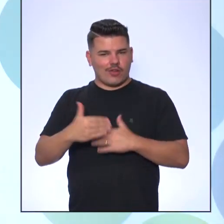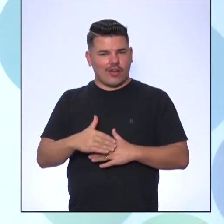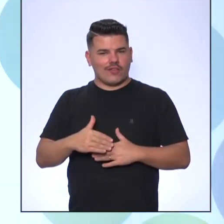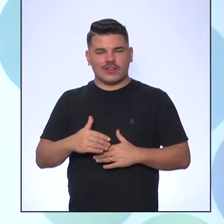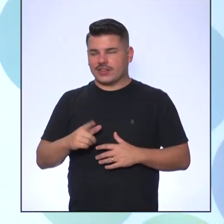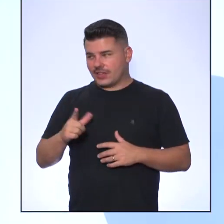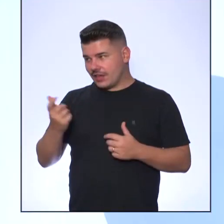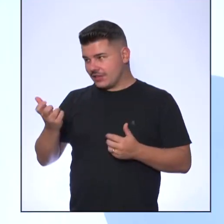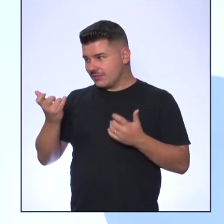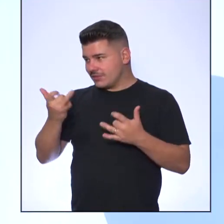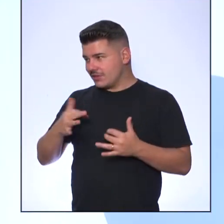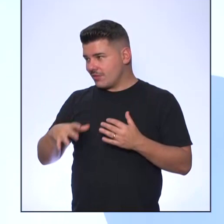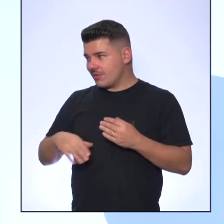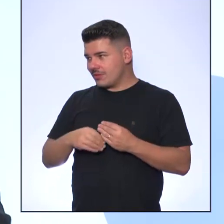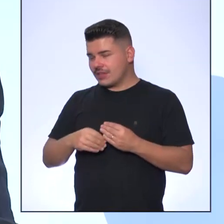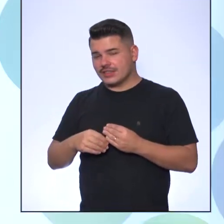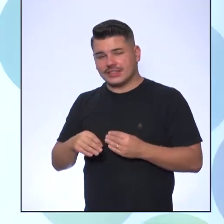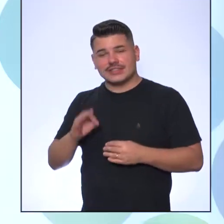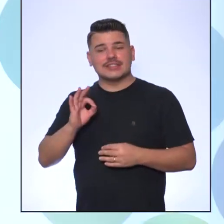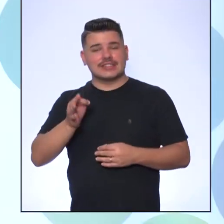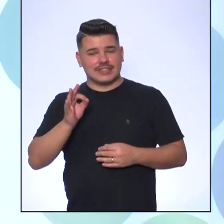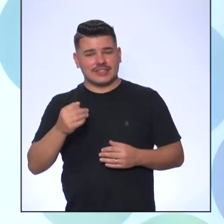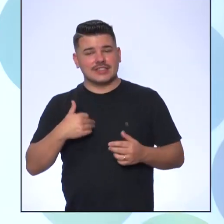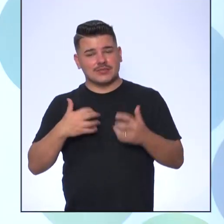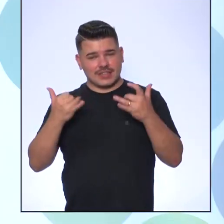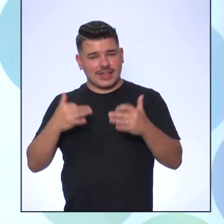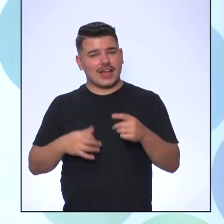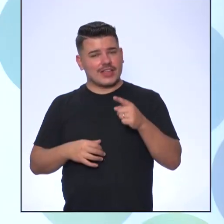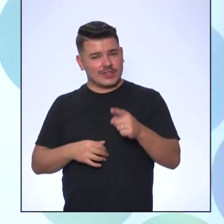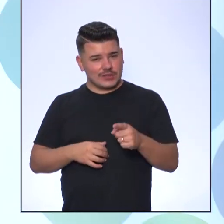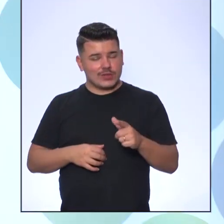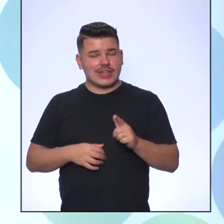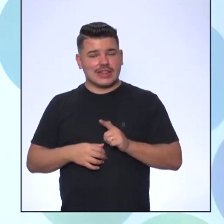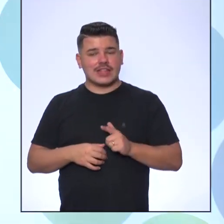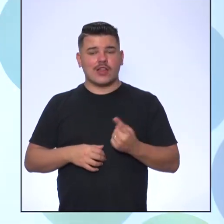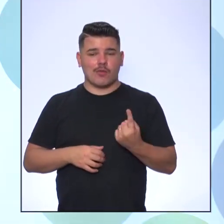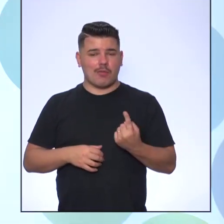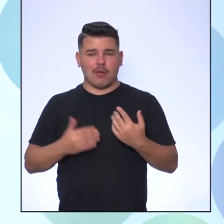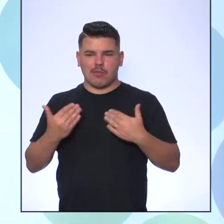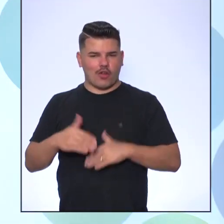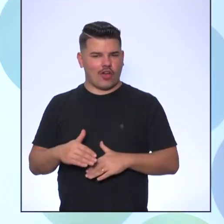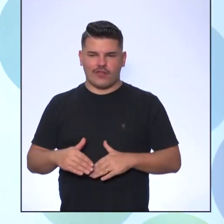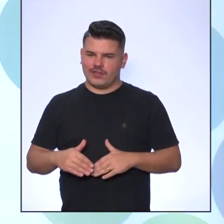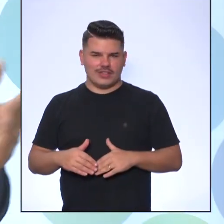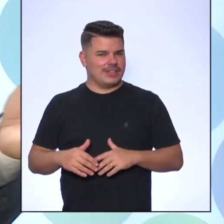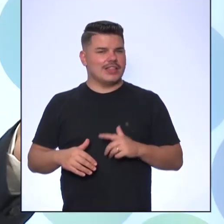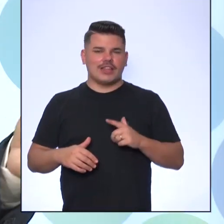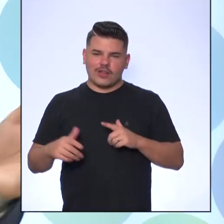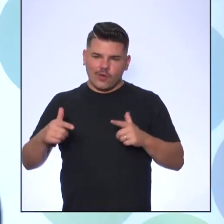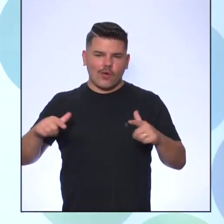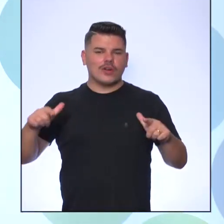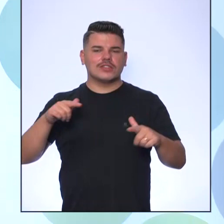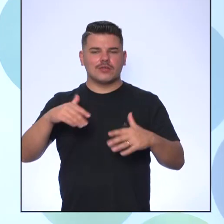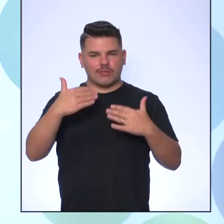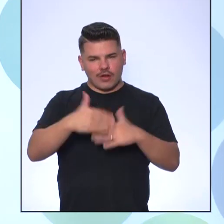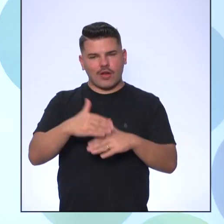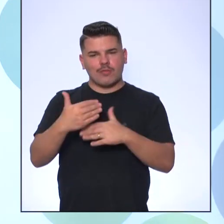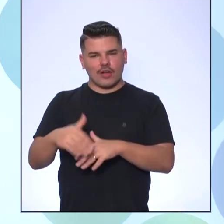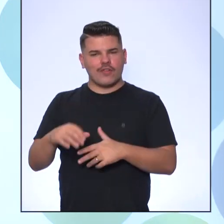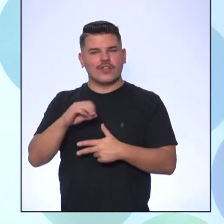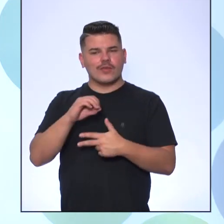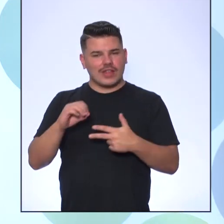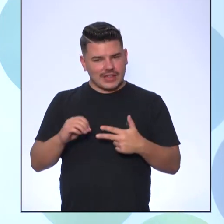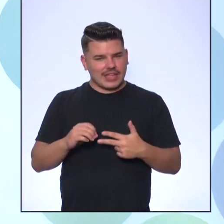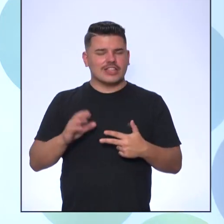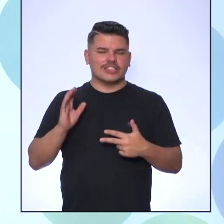quer complementar. Não, eu ia destacar justamente isso, né? Que essa prática de ter mais de uma prova do Enem já é uma prática, como você mesmo destacou, secretário, já que